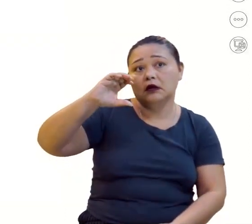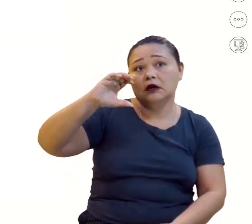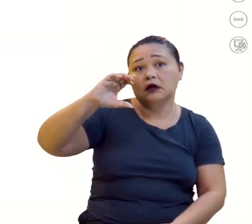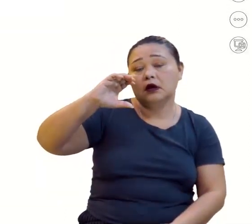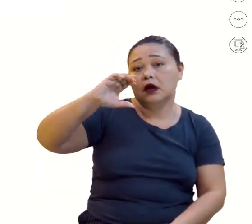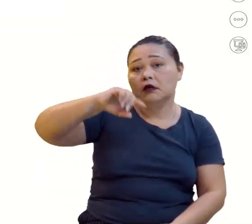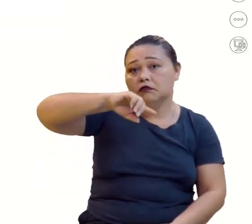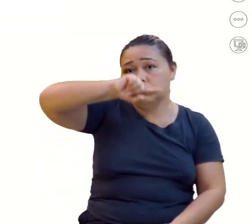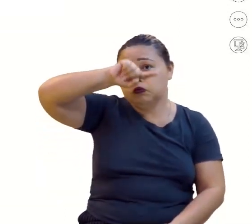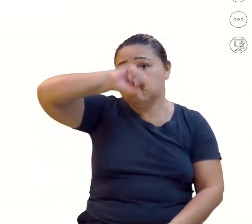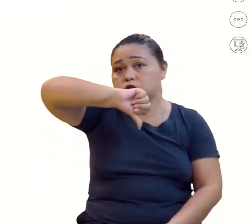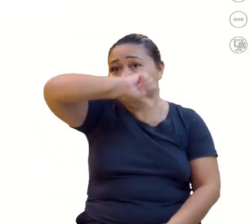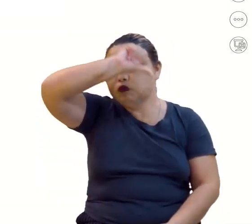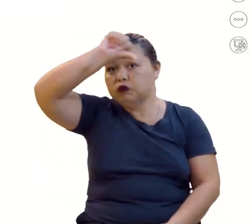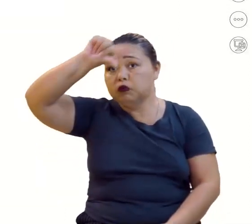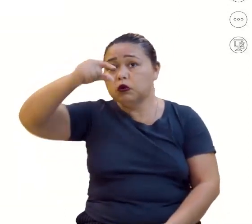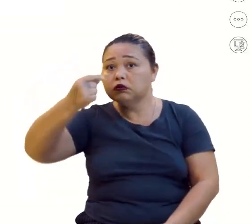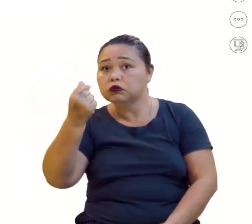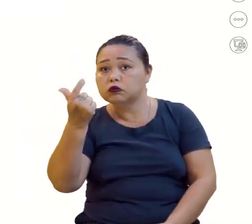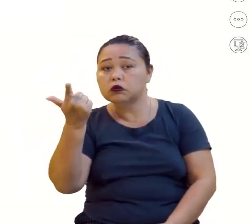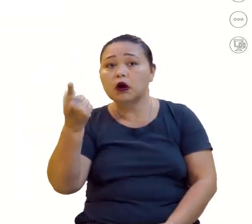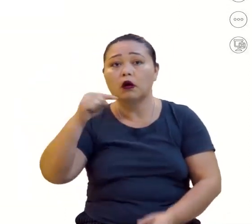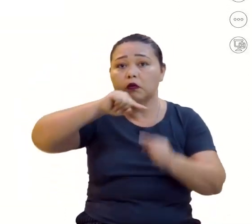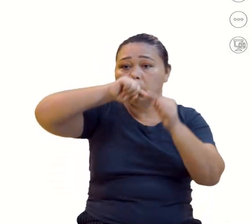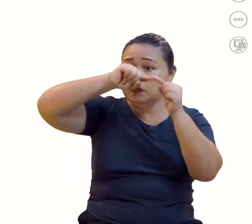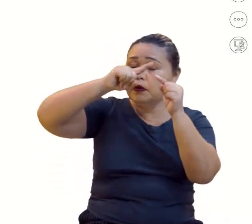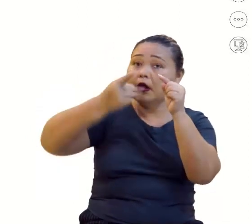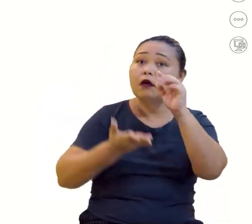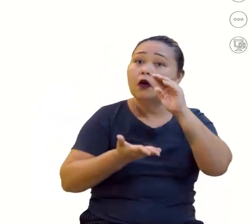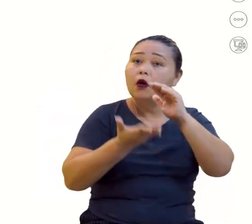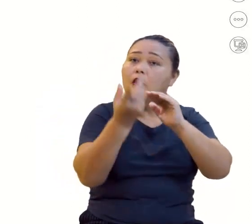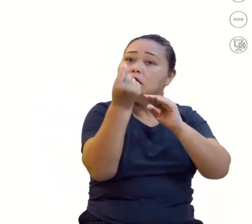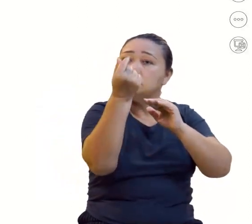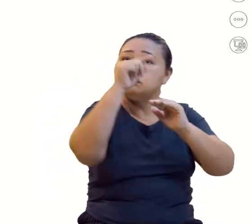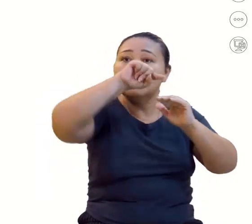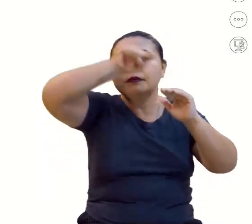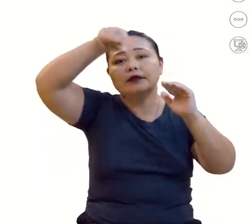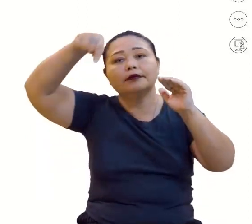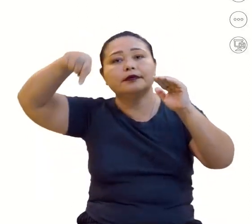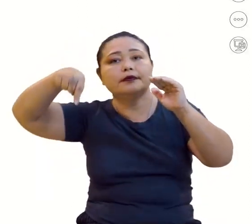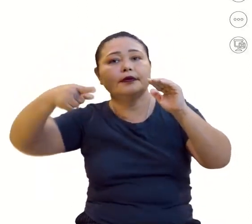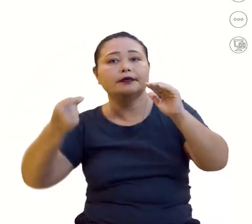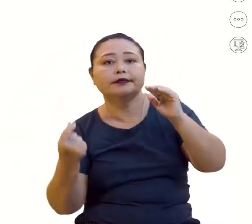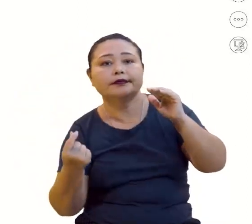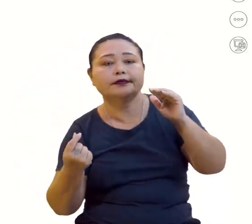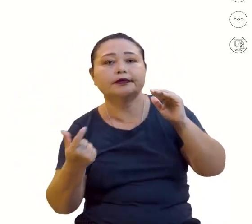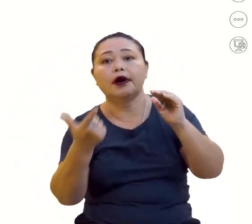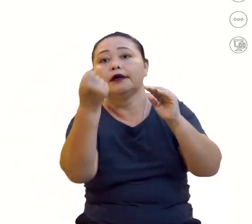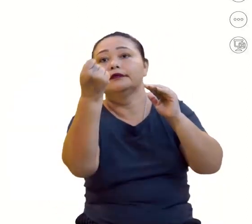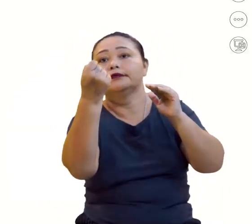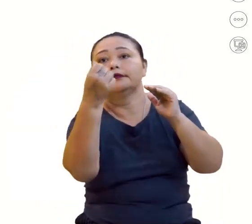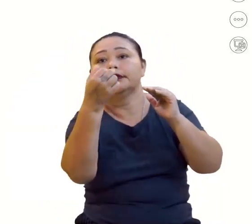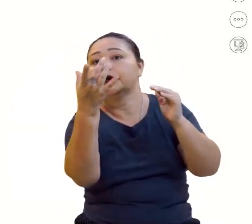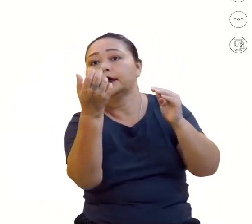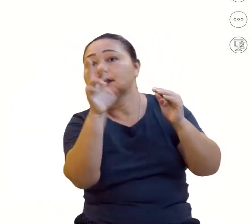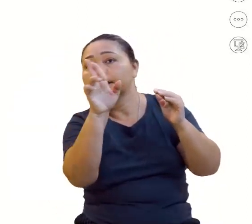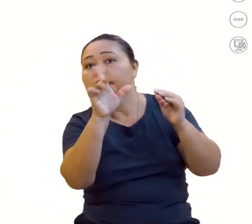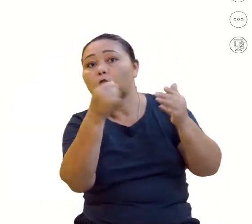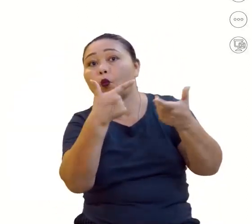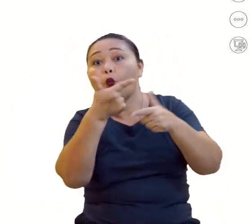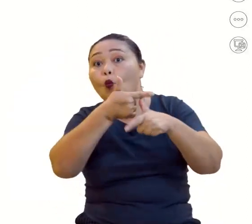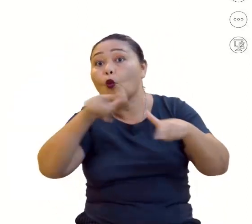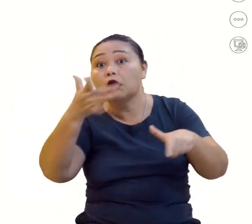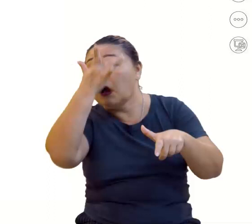arrecadação, nem a D e nem a E. Porque olha só, quando chegasse um desconto ali de R$20, não ia ter ninguém no show.